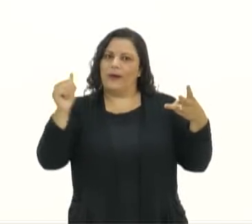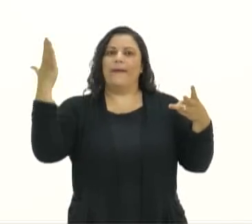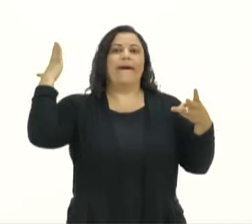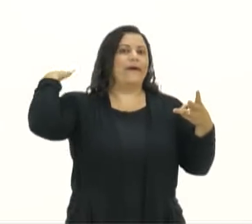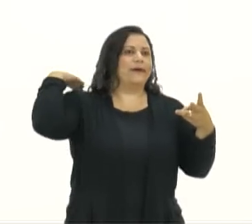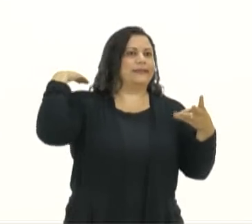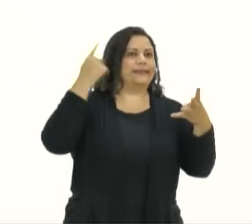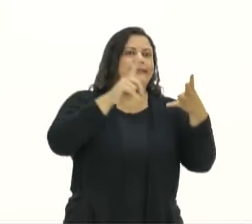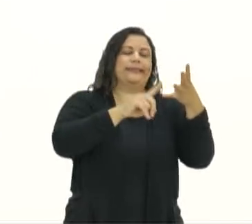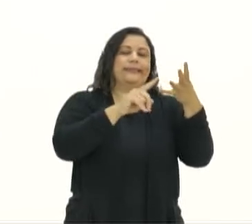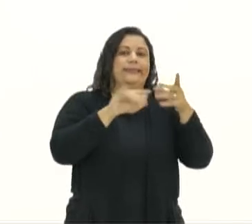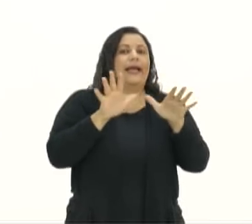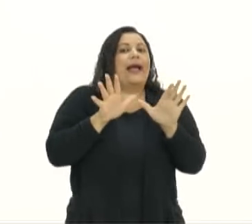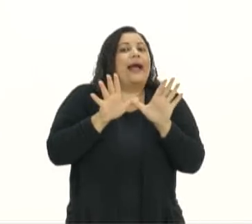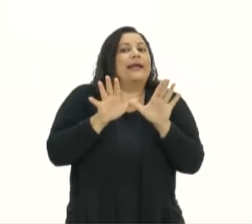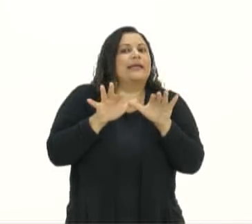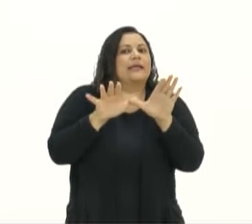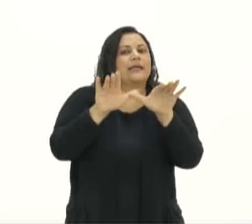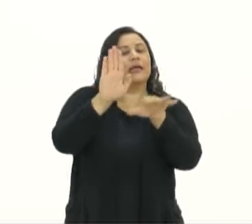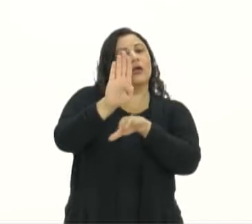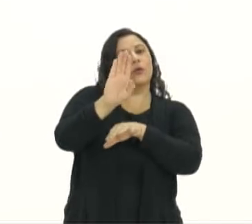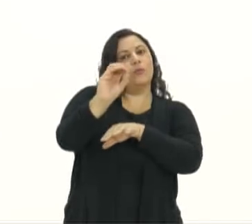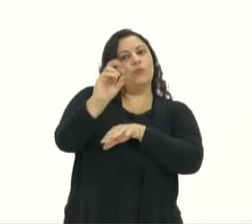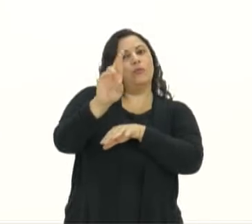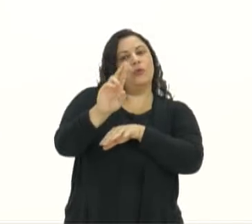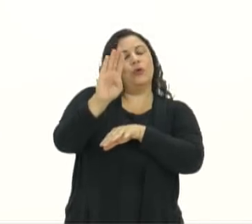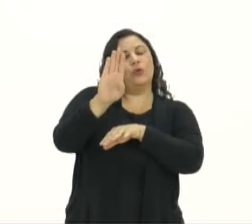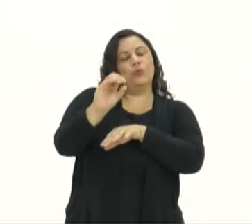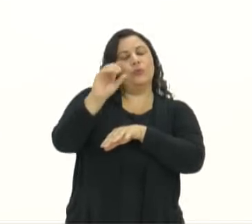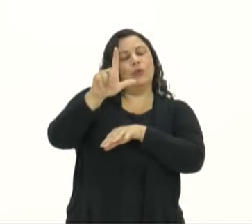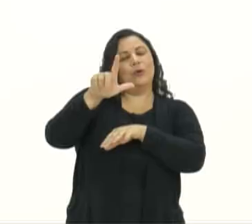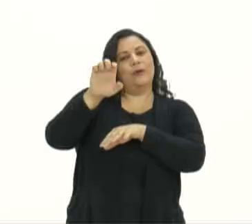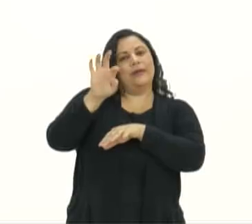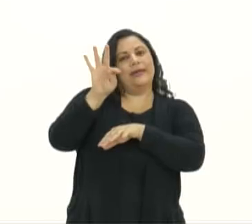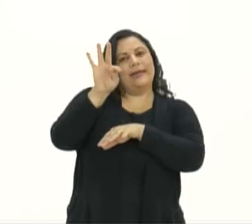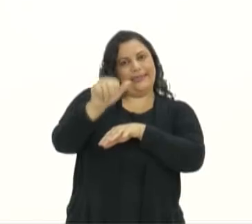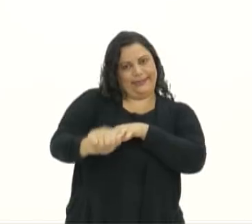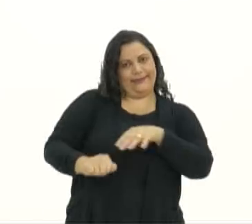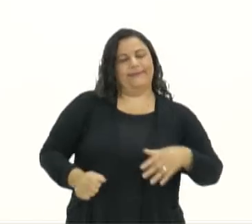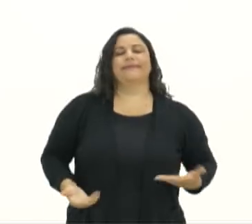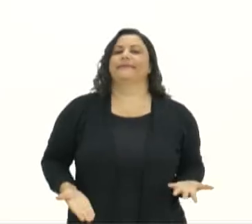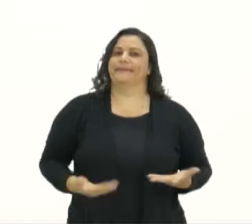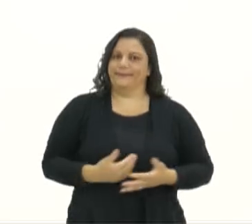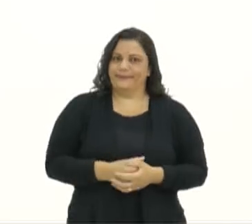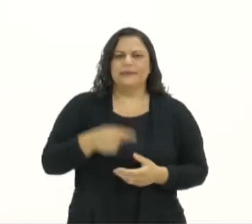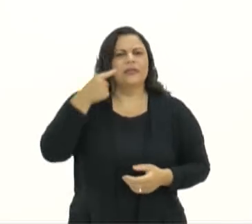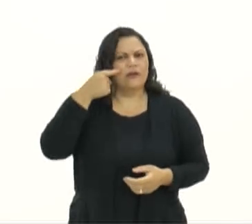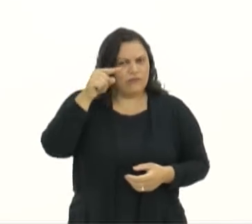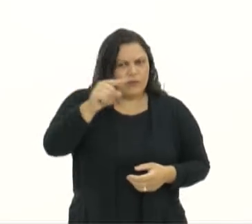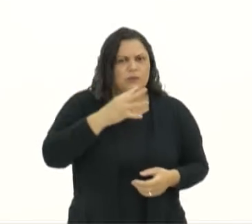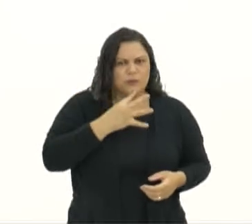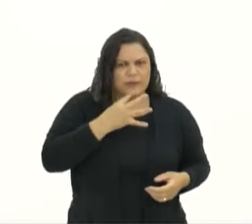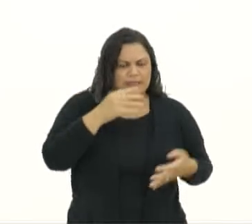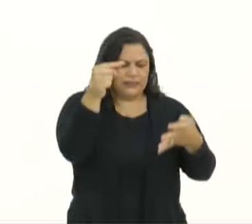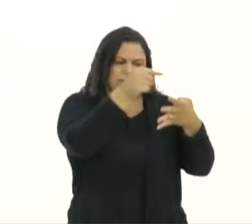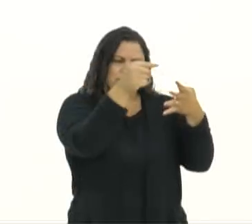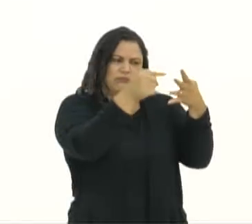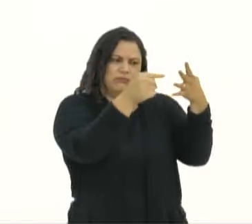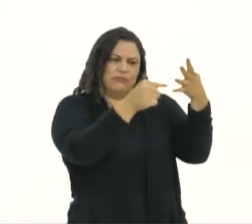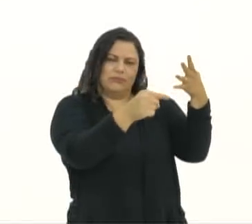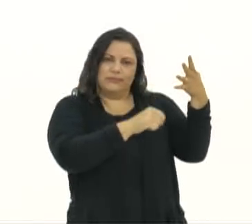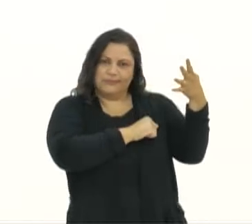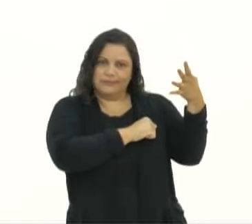estilo borboleta, também chamado de golfinho, tá? Vamos conhecer cada um desses